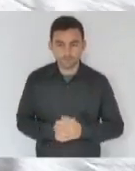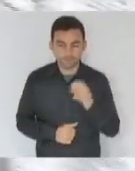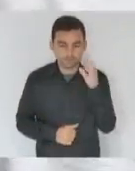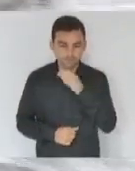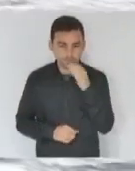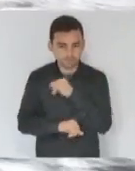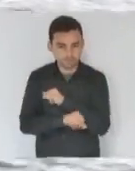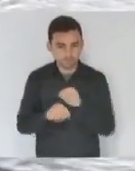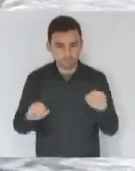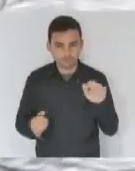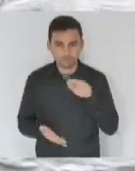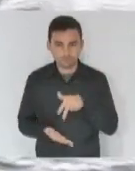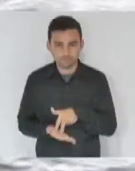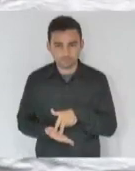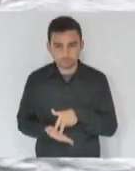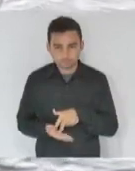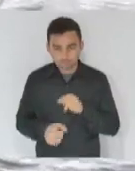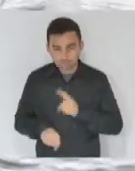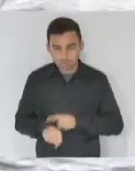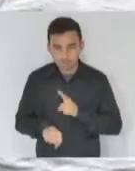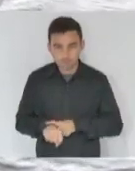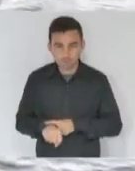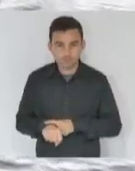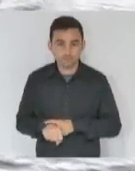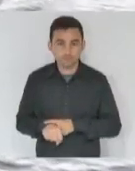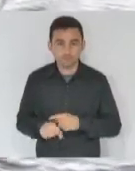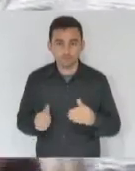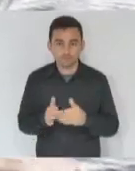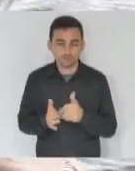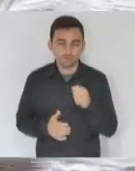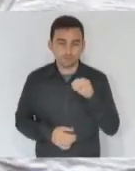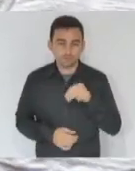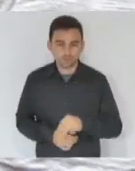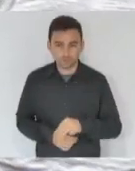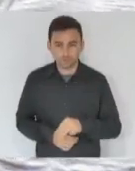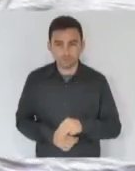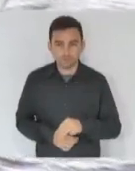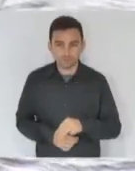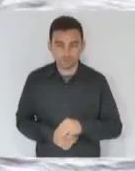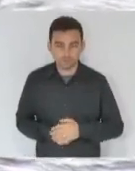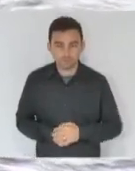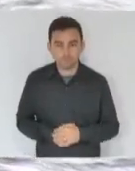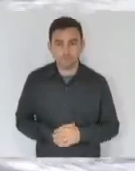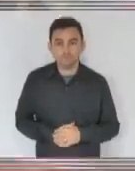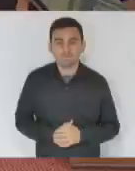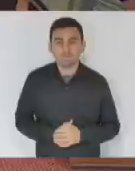comunicações, pelo tempo de até 10 minutos, com a palavra o deputado Ricardo Alba.